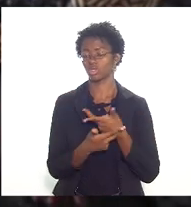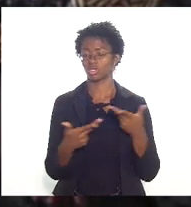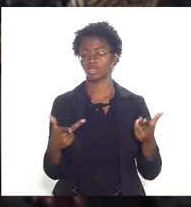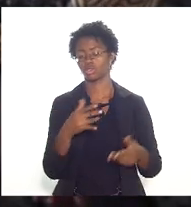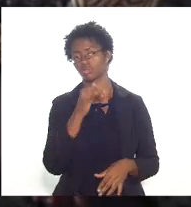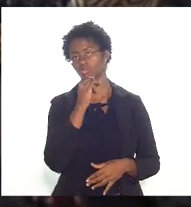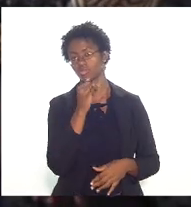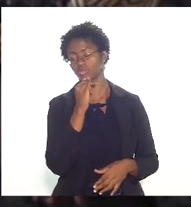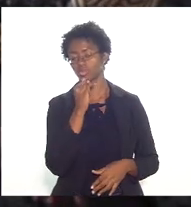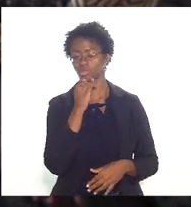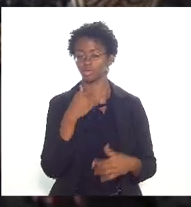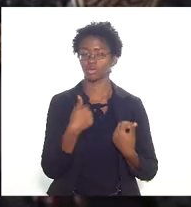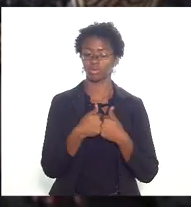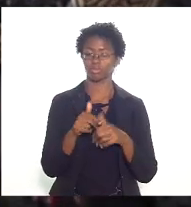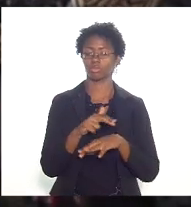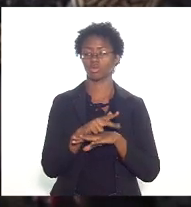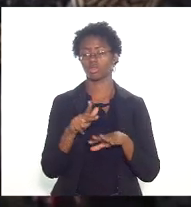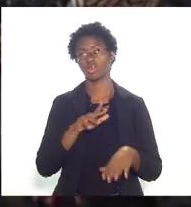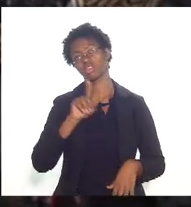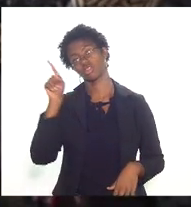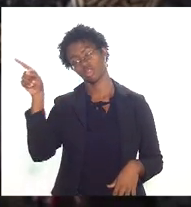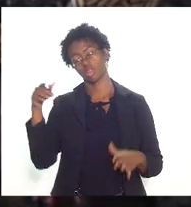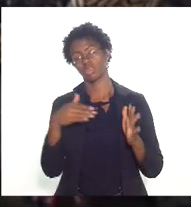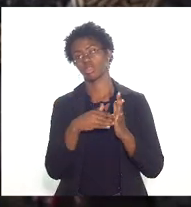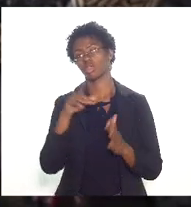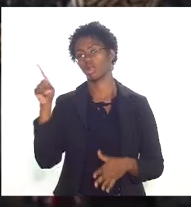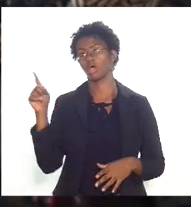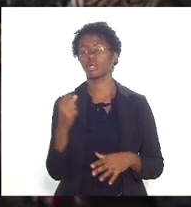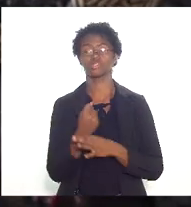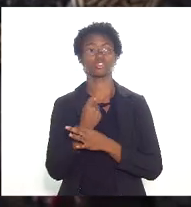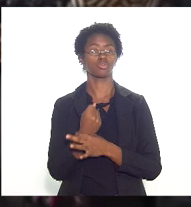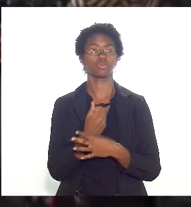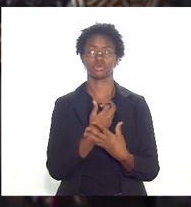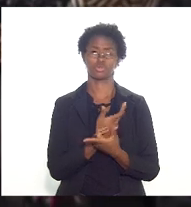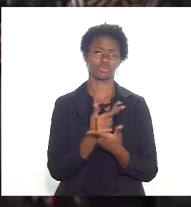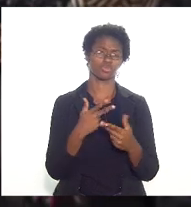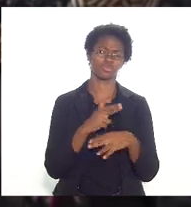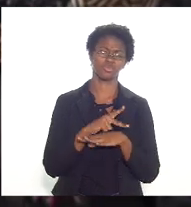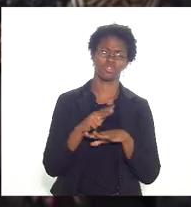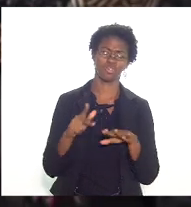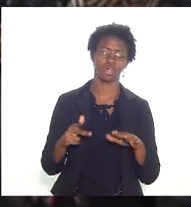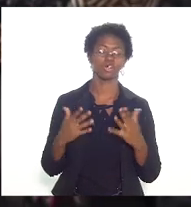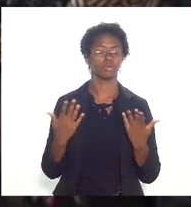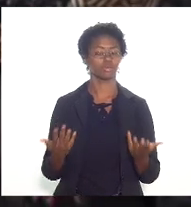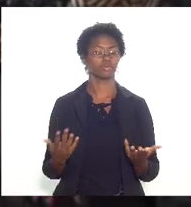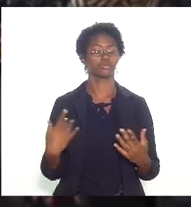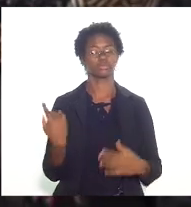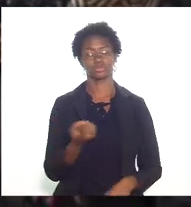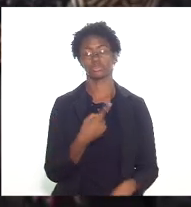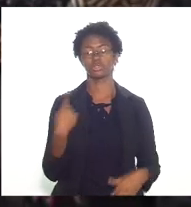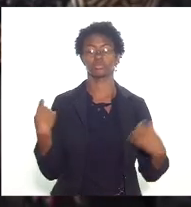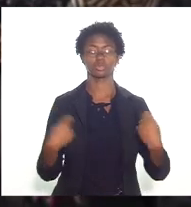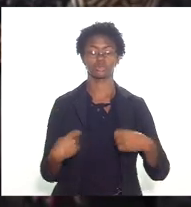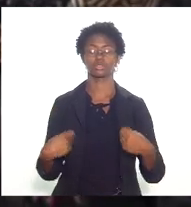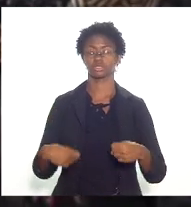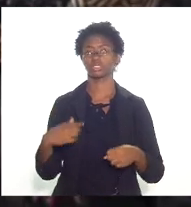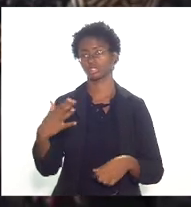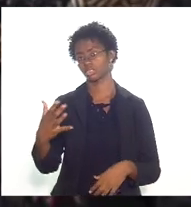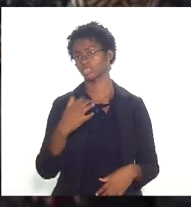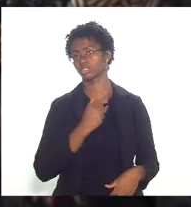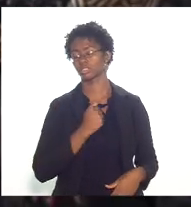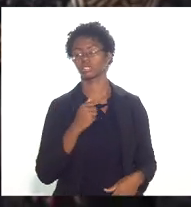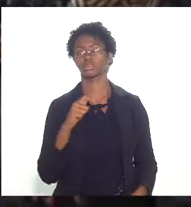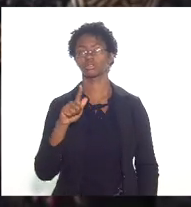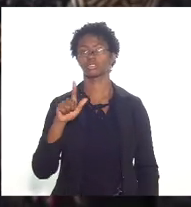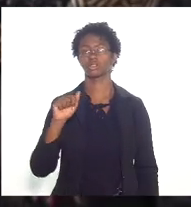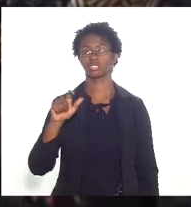é o transporte até o local segurança e por aí vai então a gente precisa salvar o Galeão são